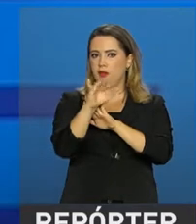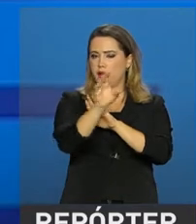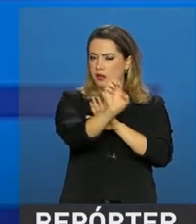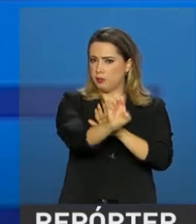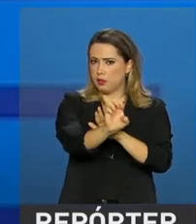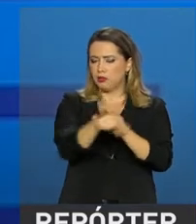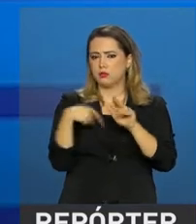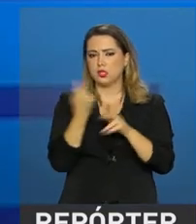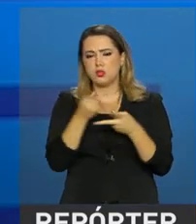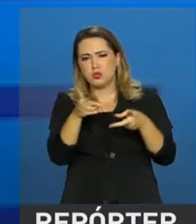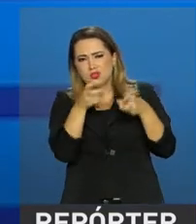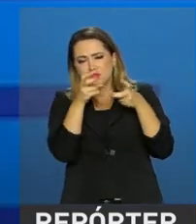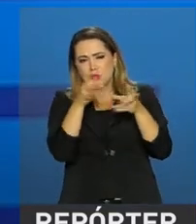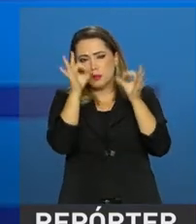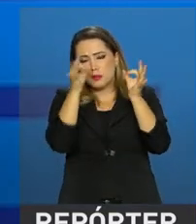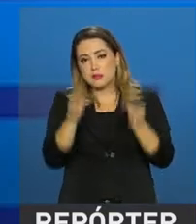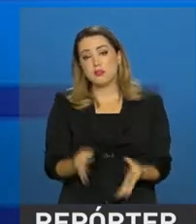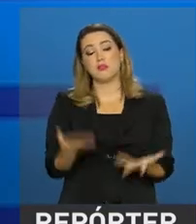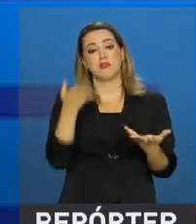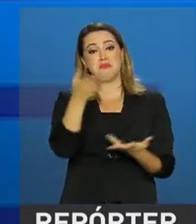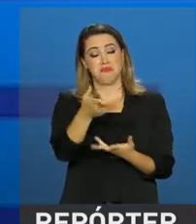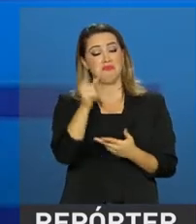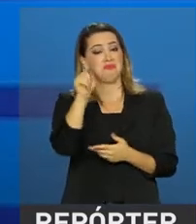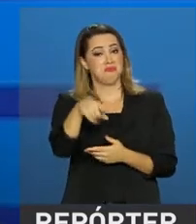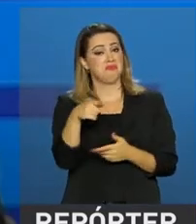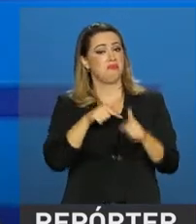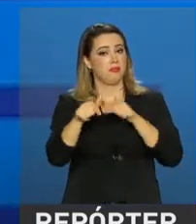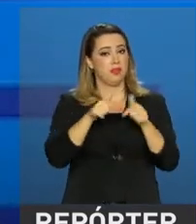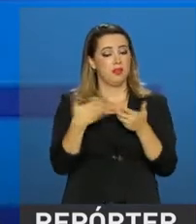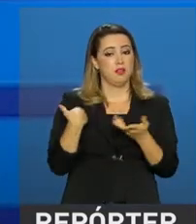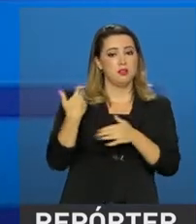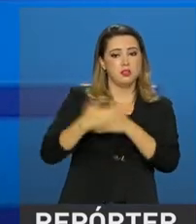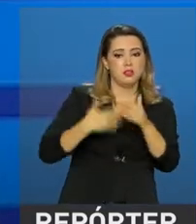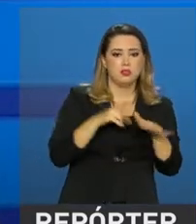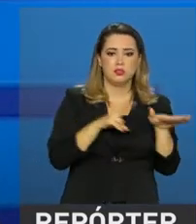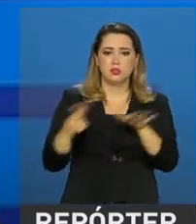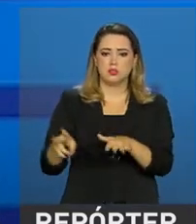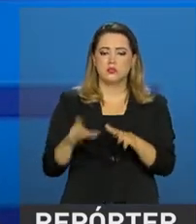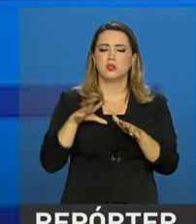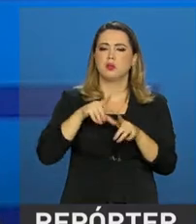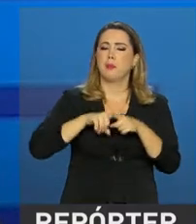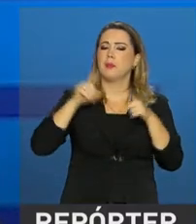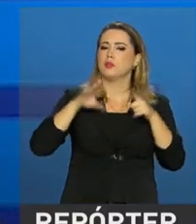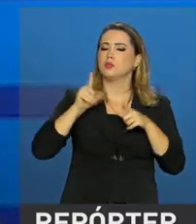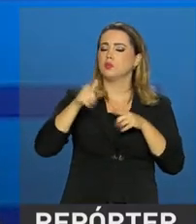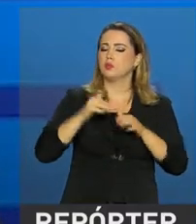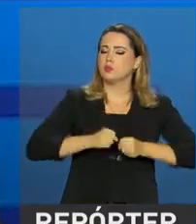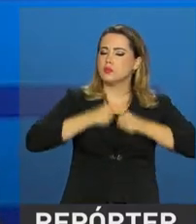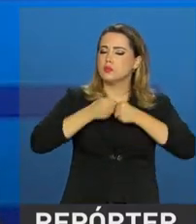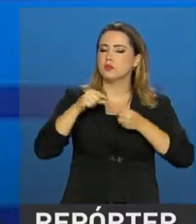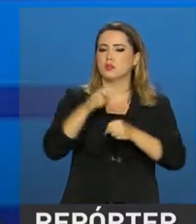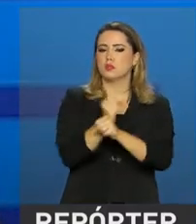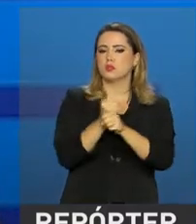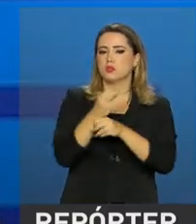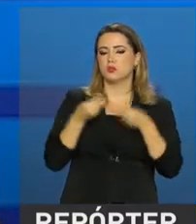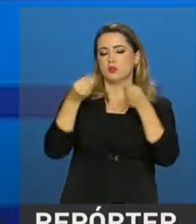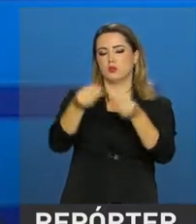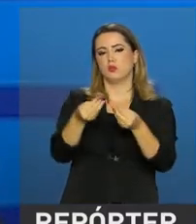claramente, ministro, que, obviamente, esse trabalho durante a semana, mas todo o empenho que houve esse ano para